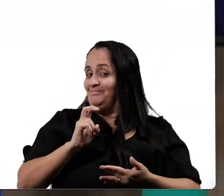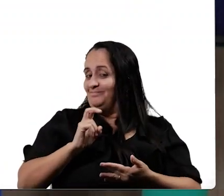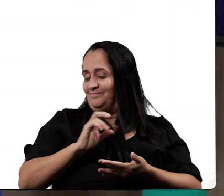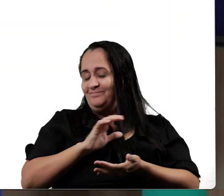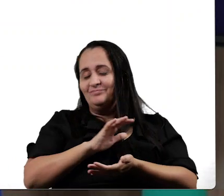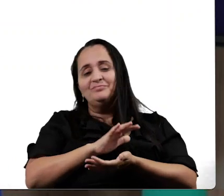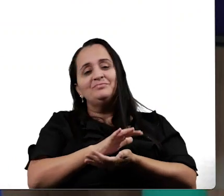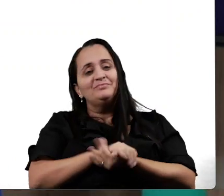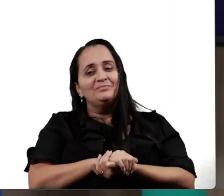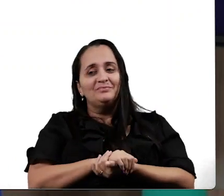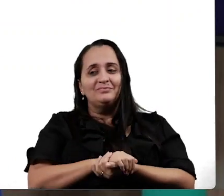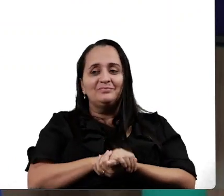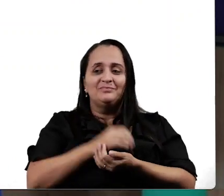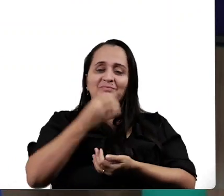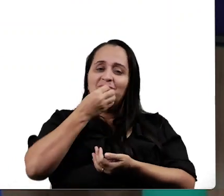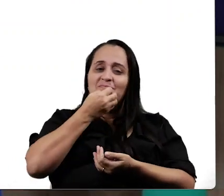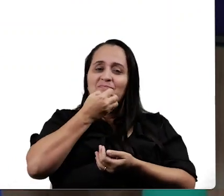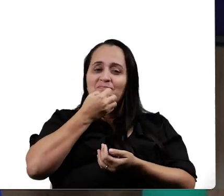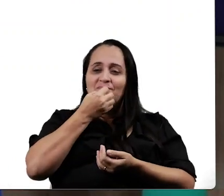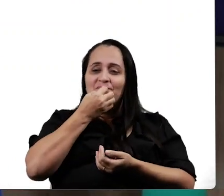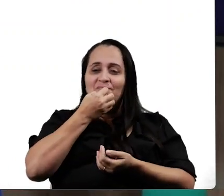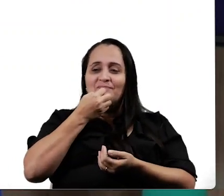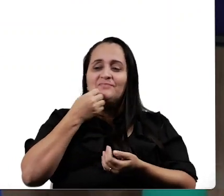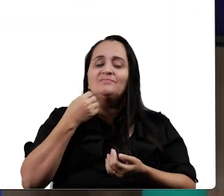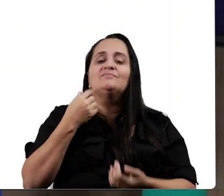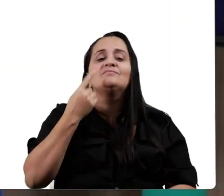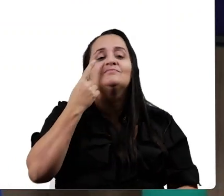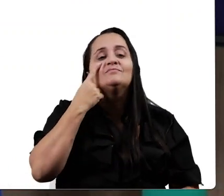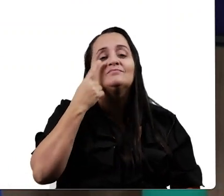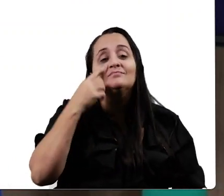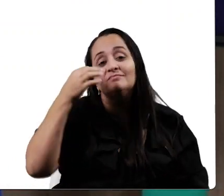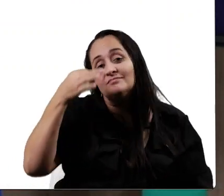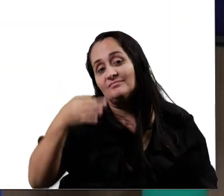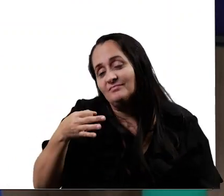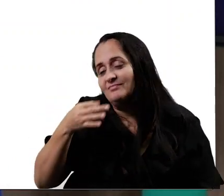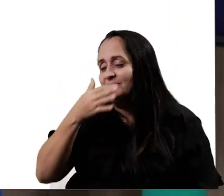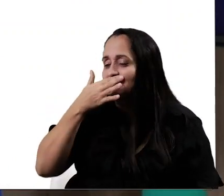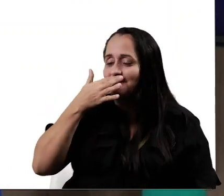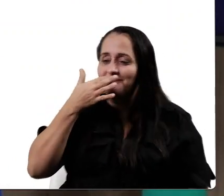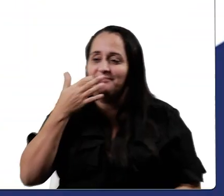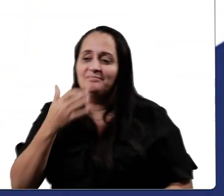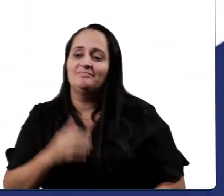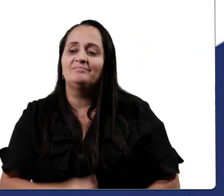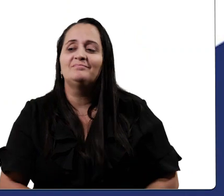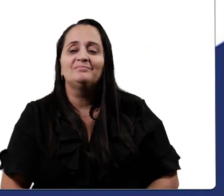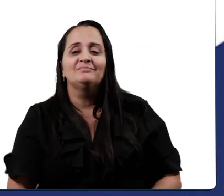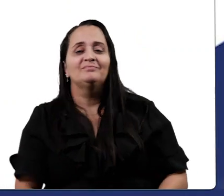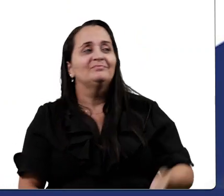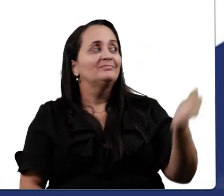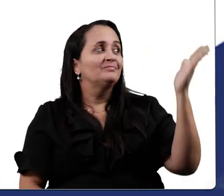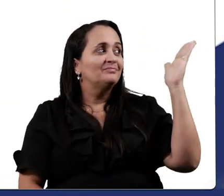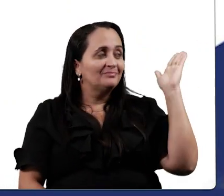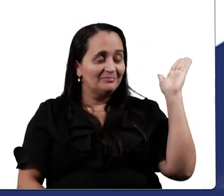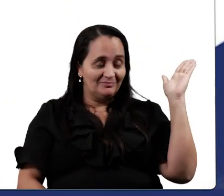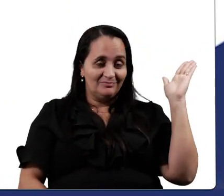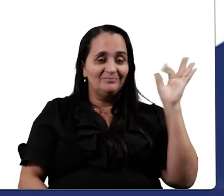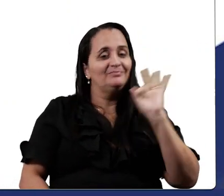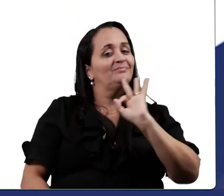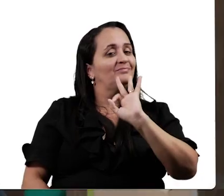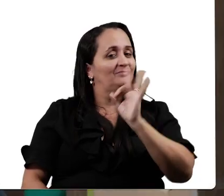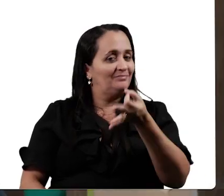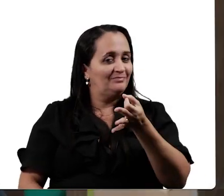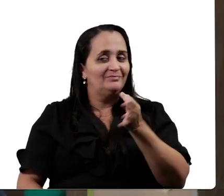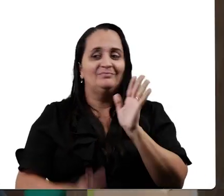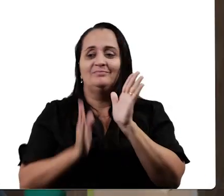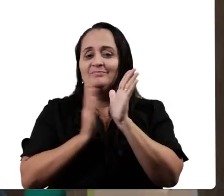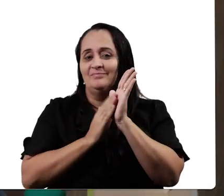certo vamos a mais um slide aqui pra gente ver se nós acertamos gente olha lá 30